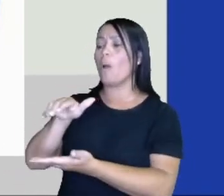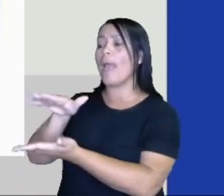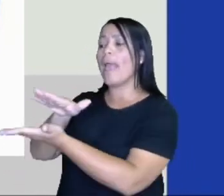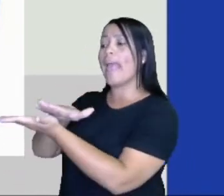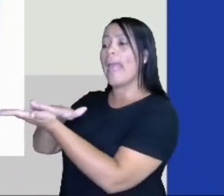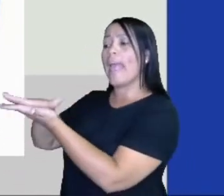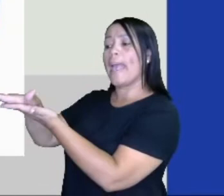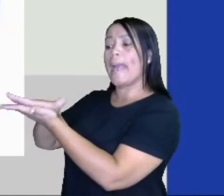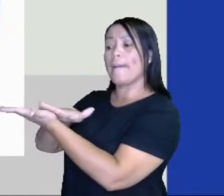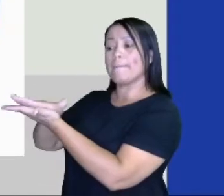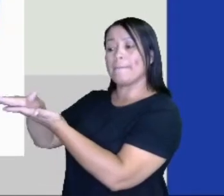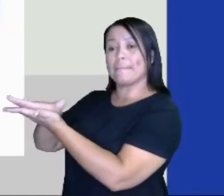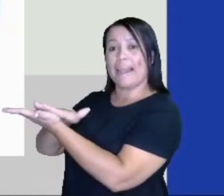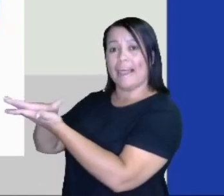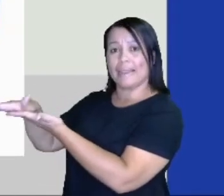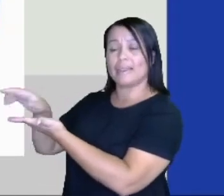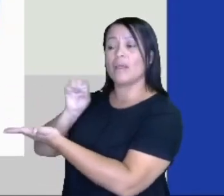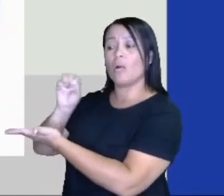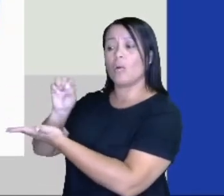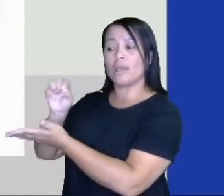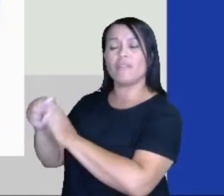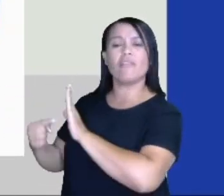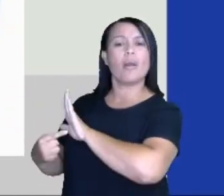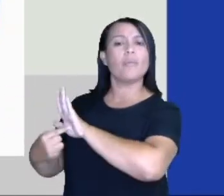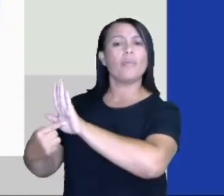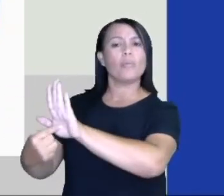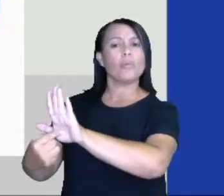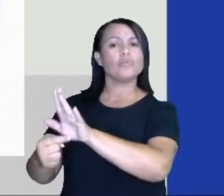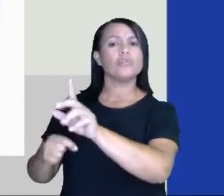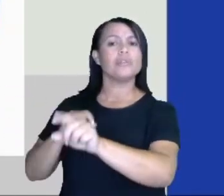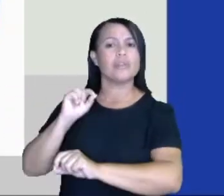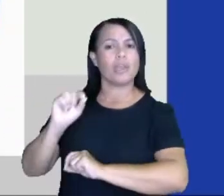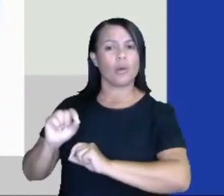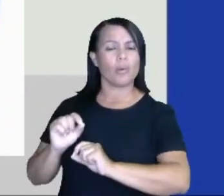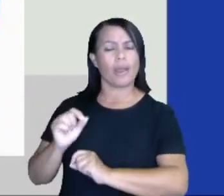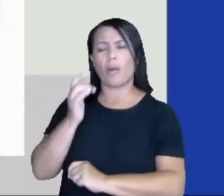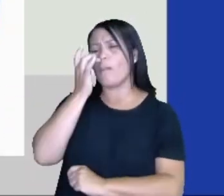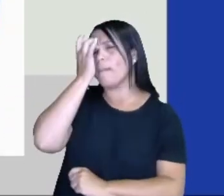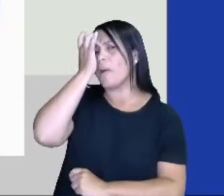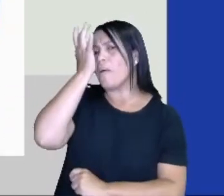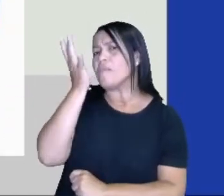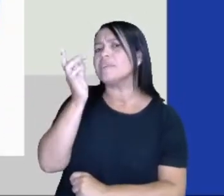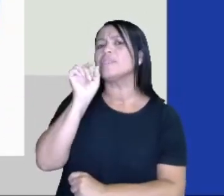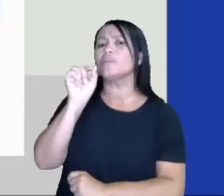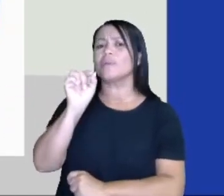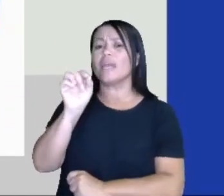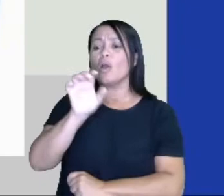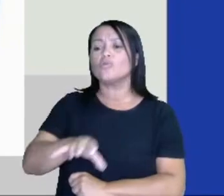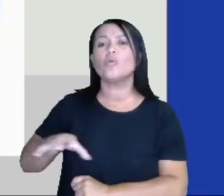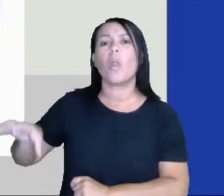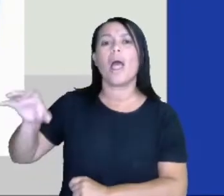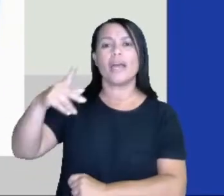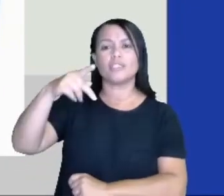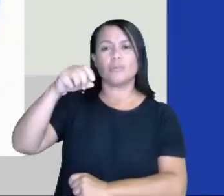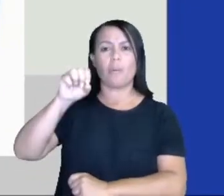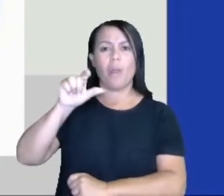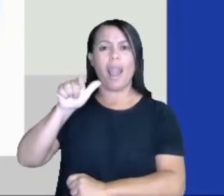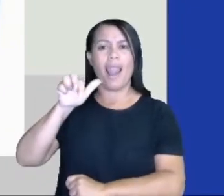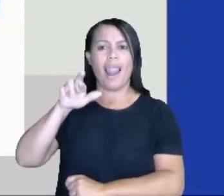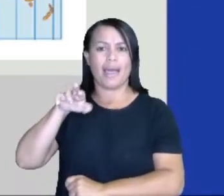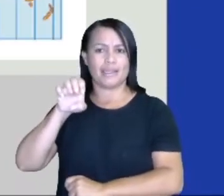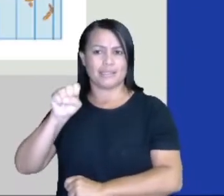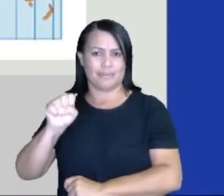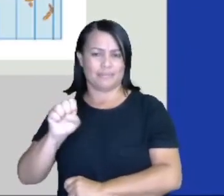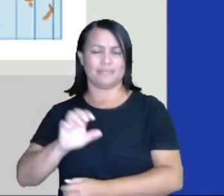ou azimutal, ela vai representar com maior facilidade as regiões polares.